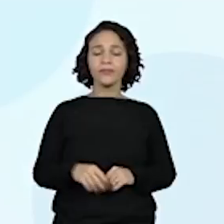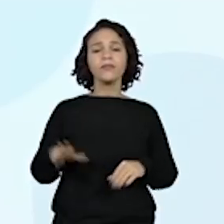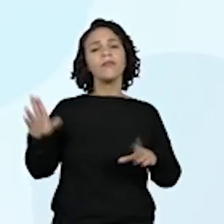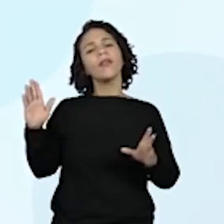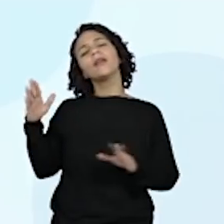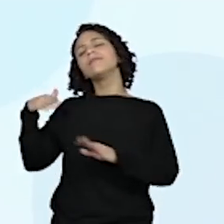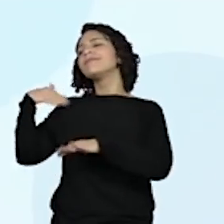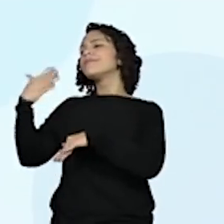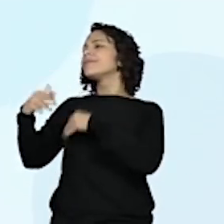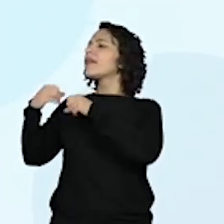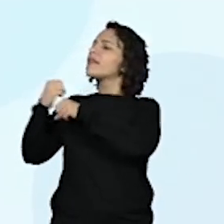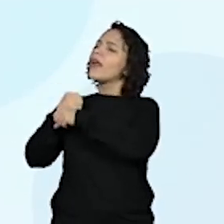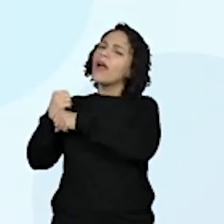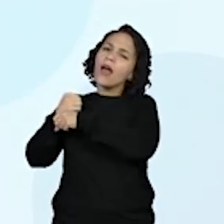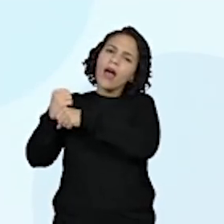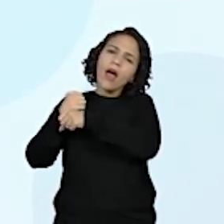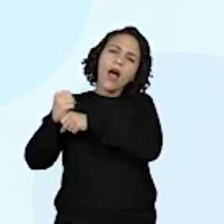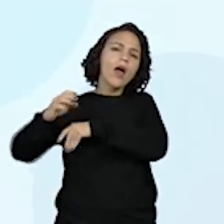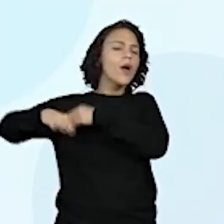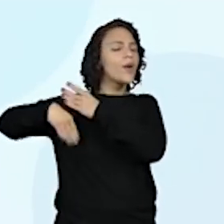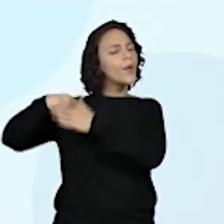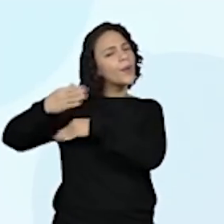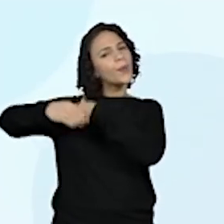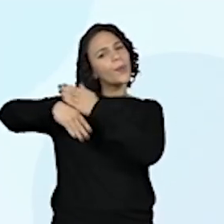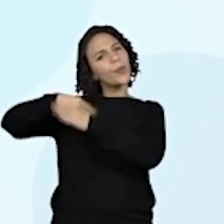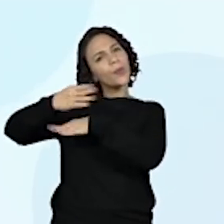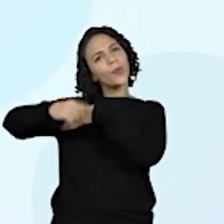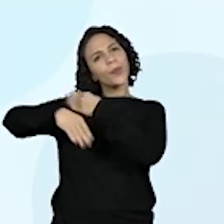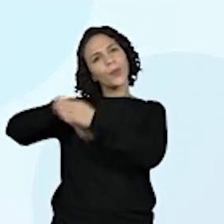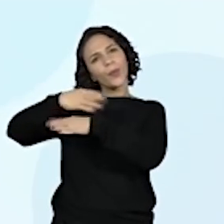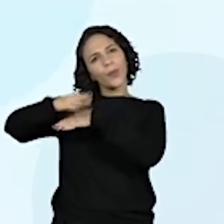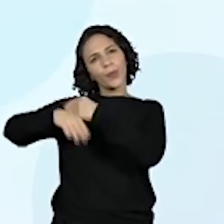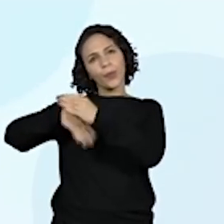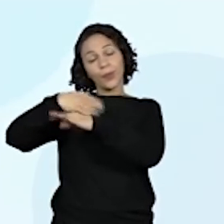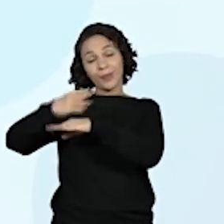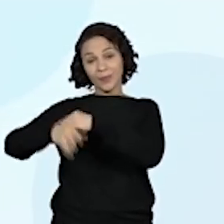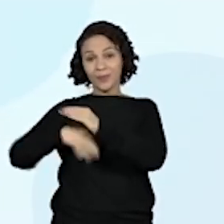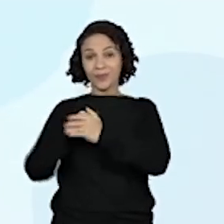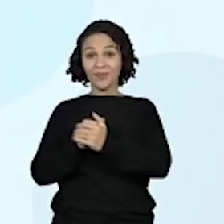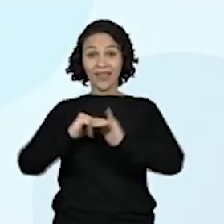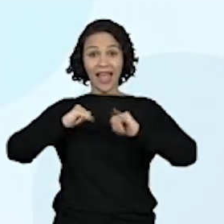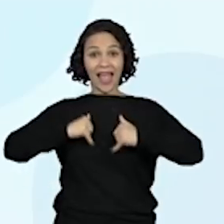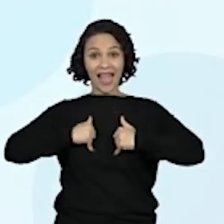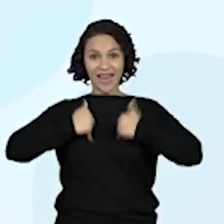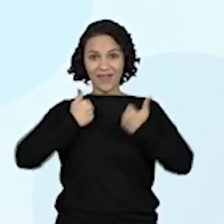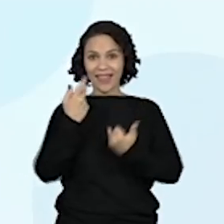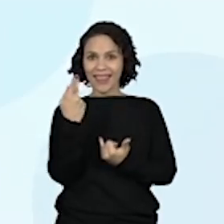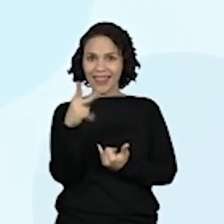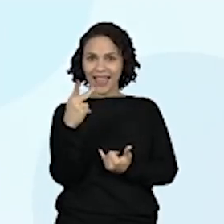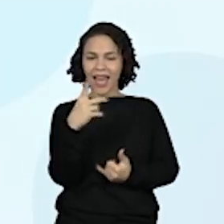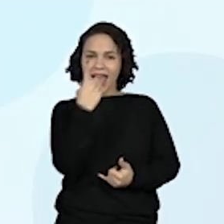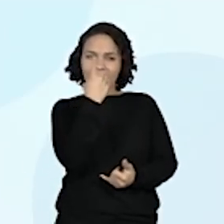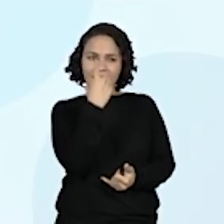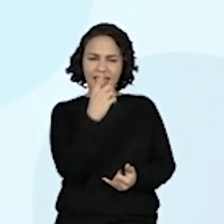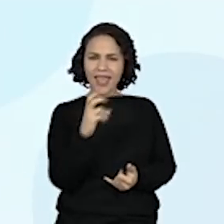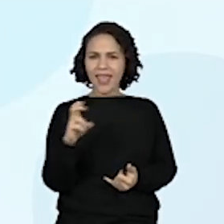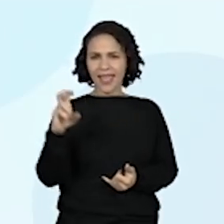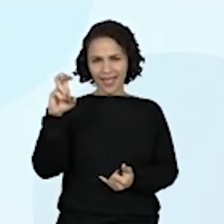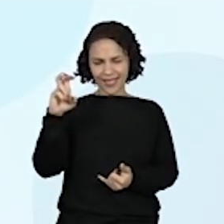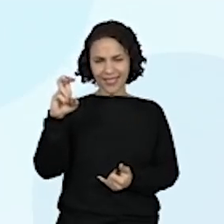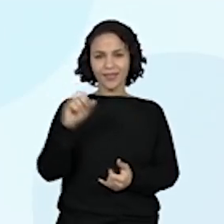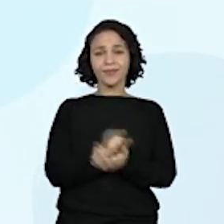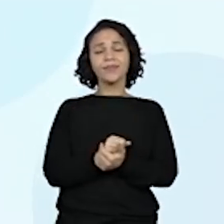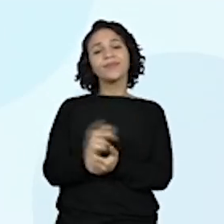E o tempo passou. O tempo passou. No aniversário de 15 anos da jovem, o